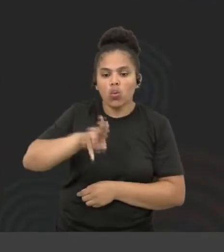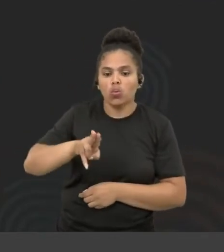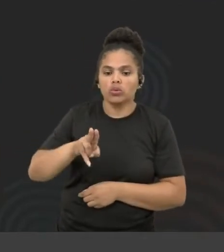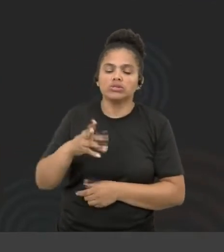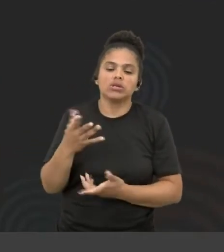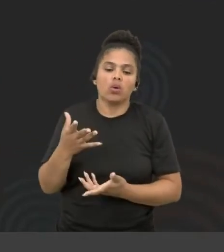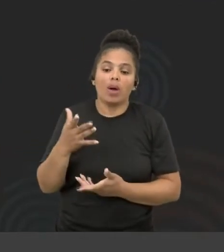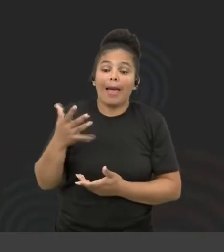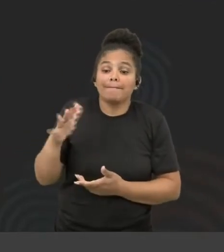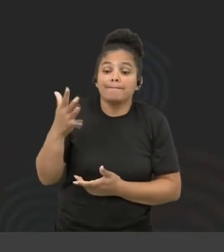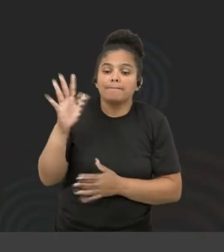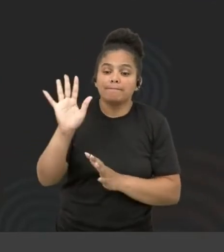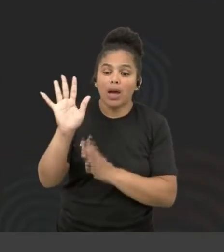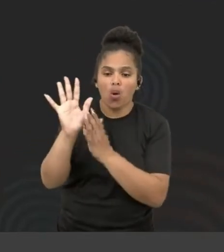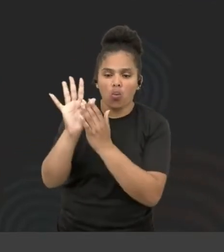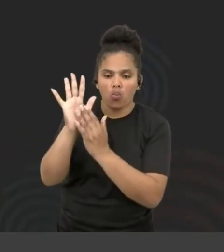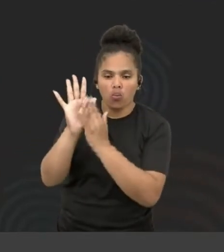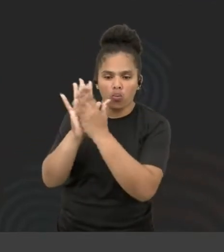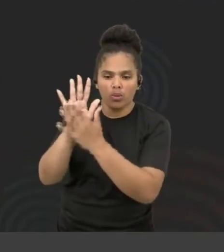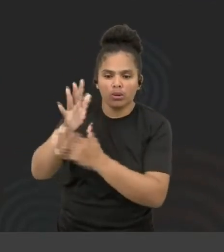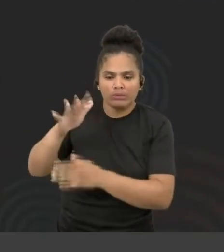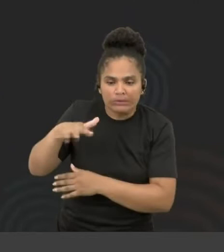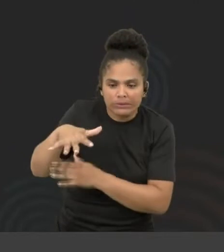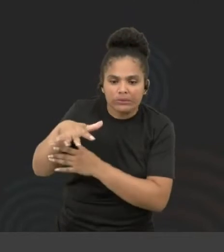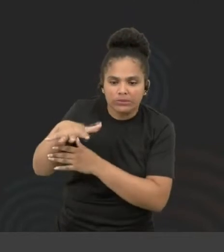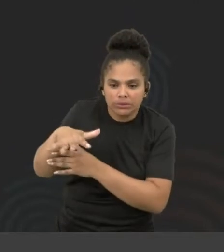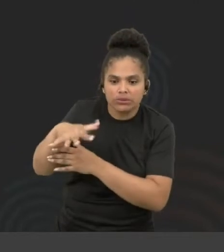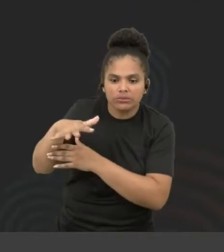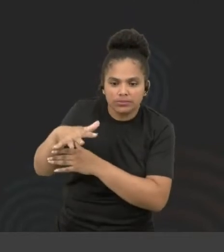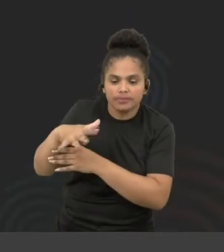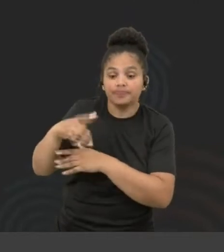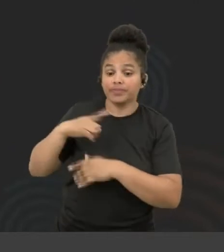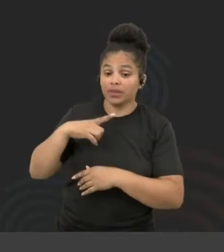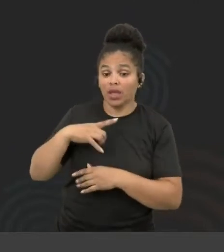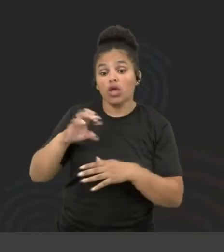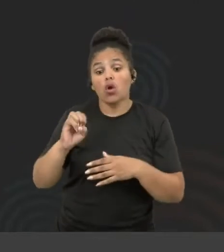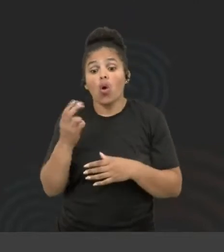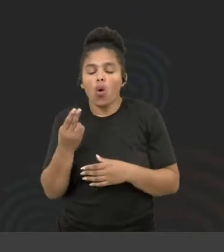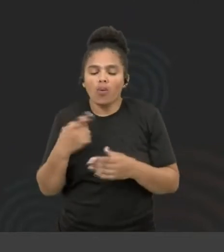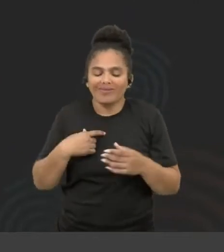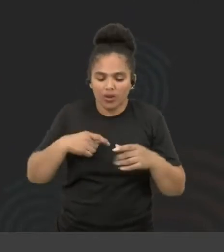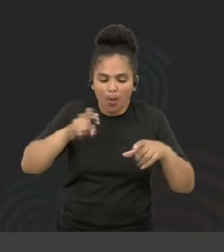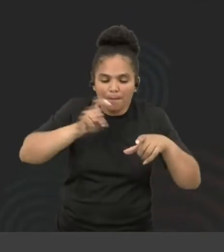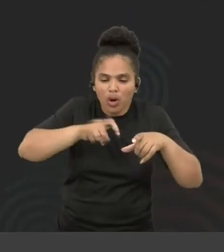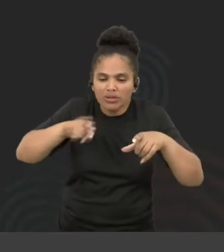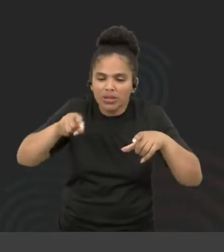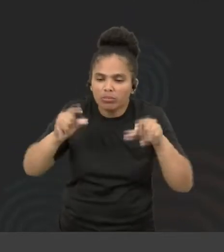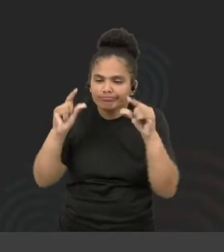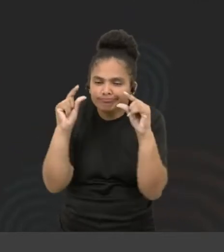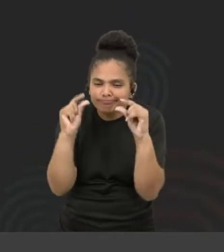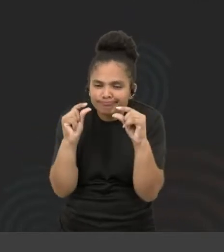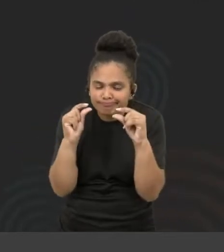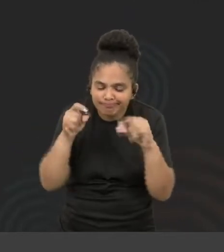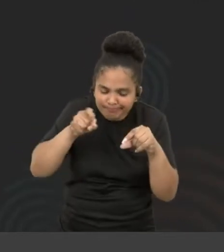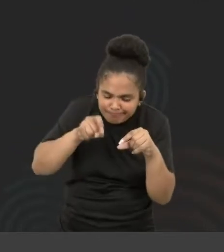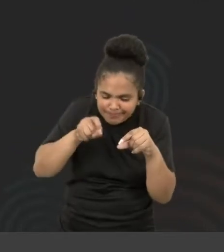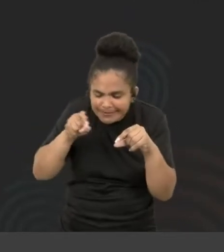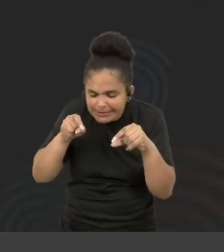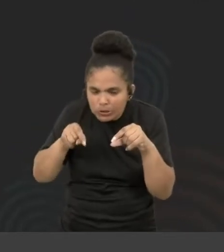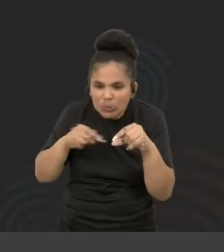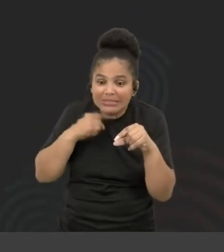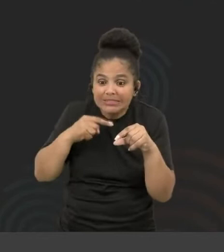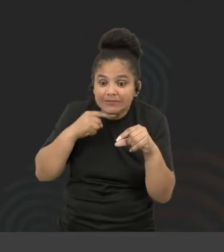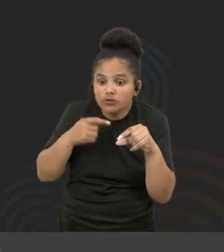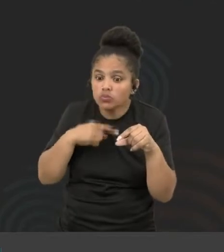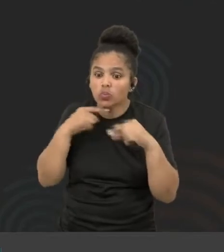mão estivesse tremendo. Então, possibilita você identificar, por exemplo, se você tem botões muito pequenos, se é um pouco difícil para você